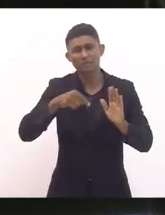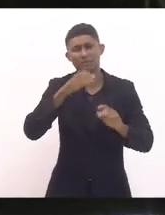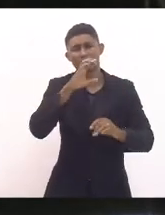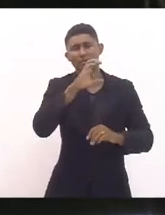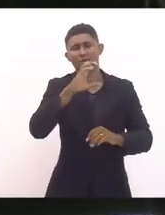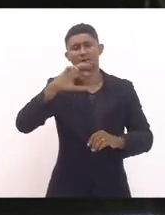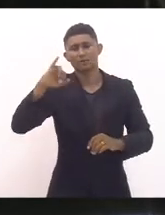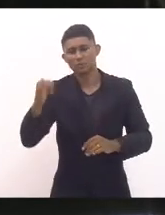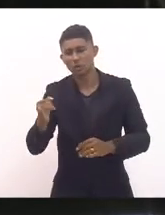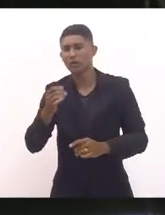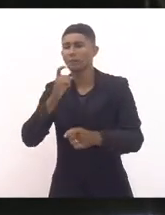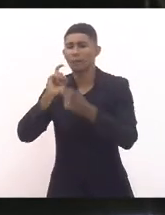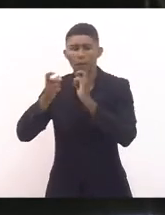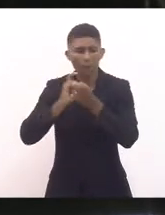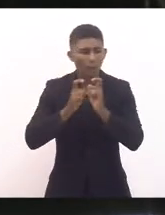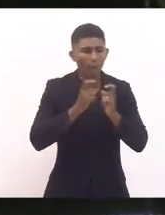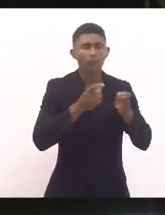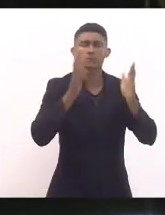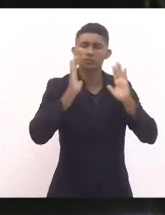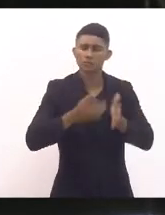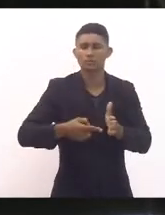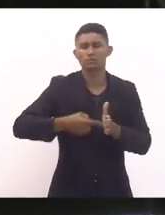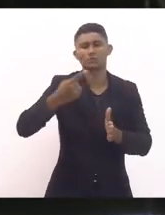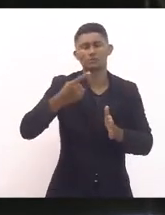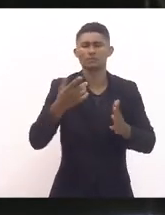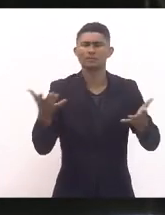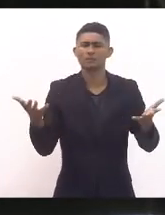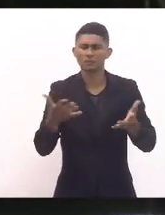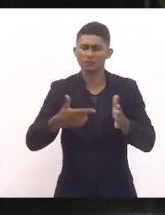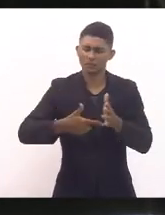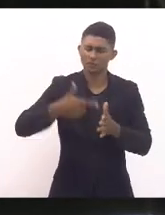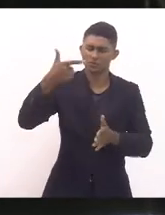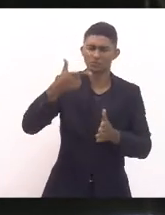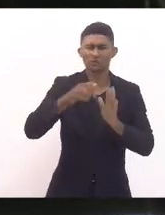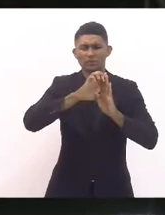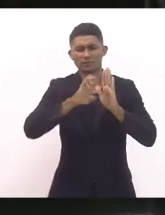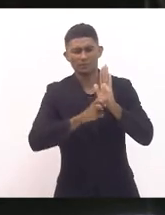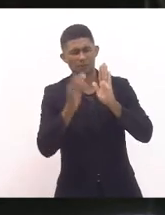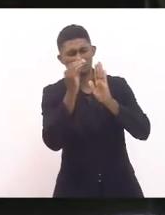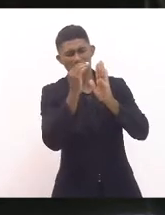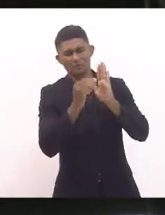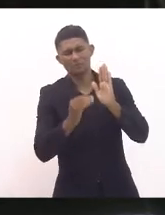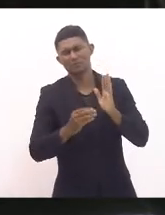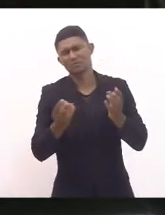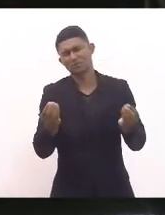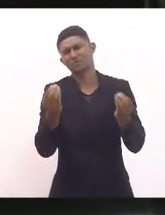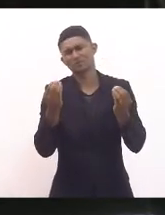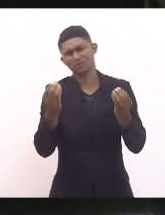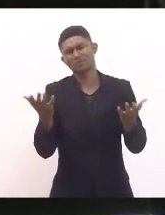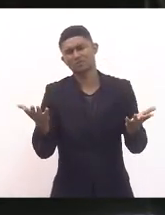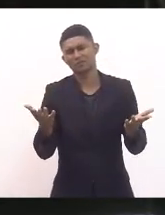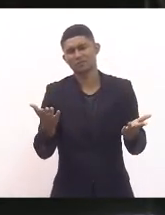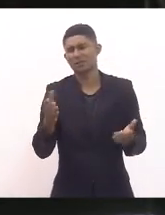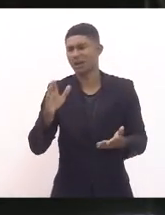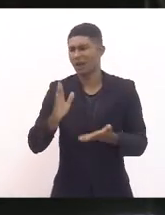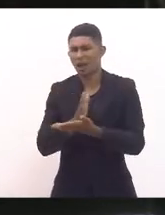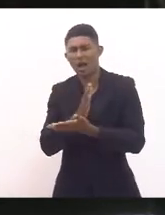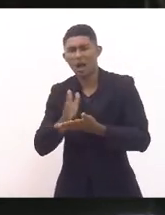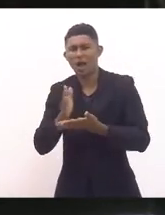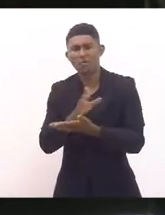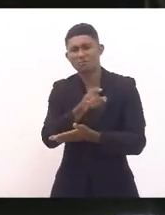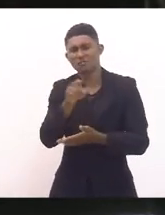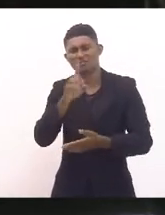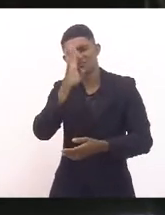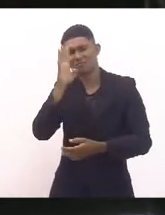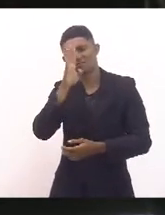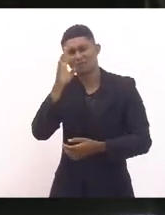emendas em primeira discussão, e agora presente em segunda. É lamentável que determinados colegas atuem desta forma. Eu nunca